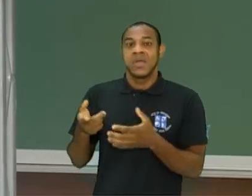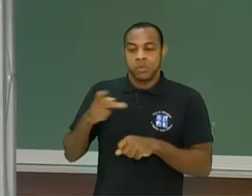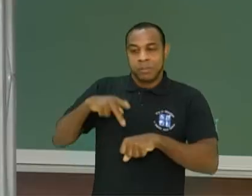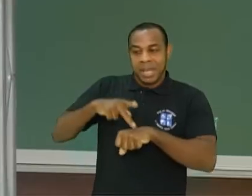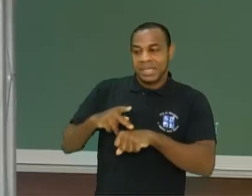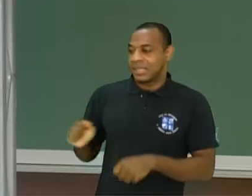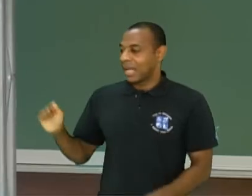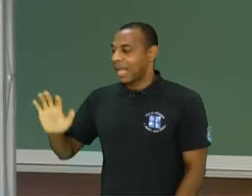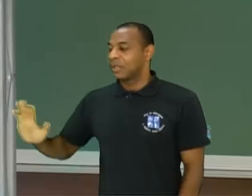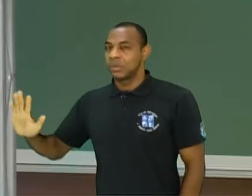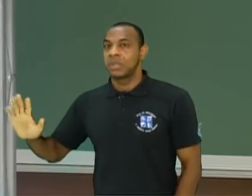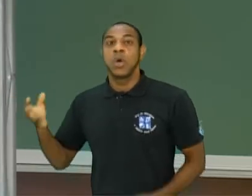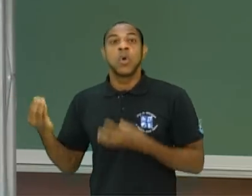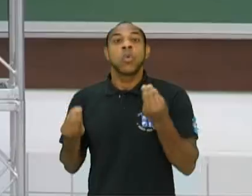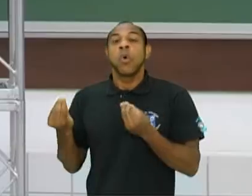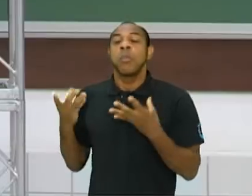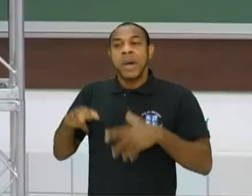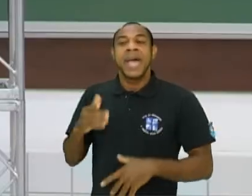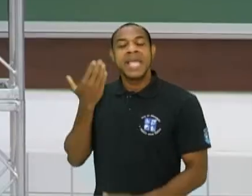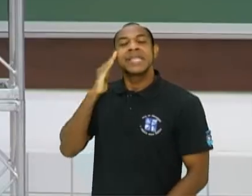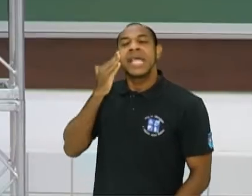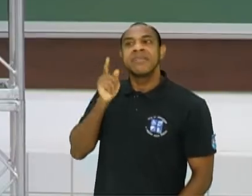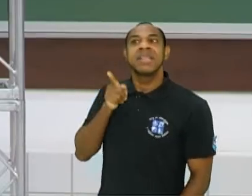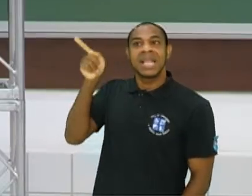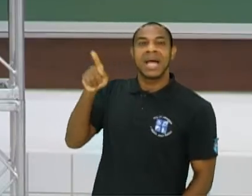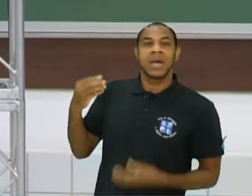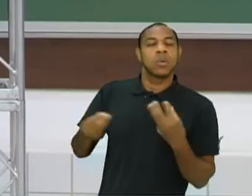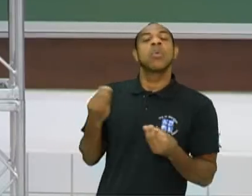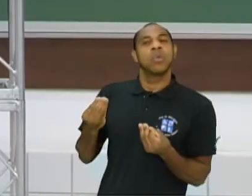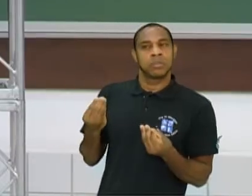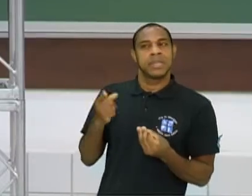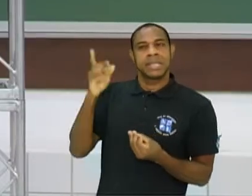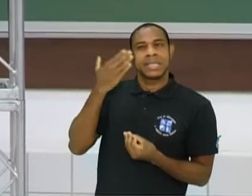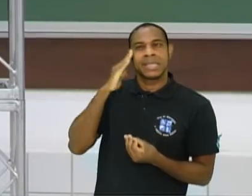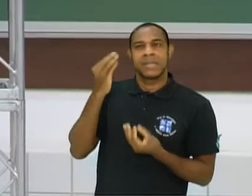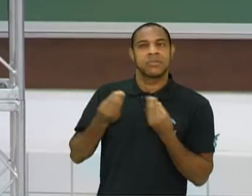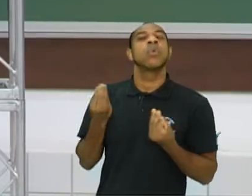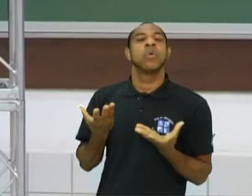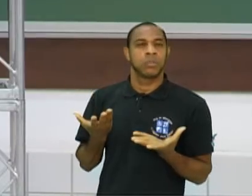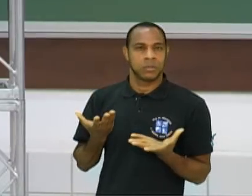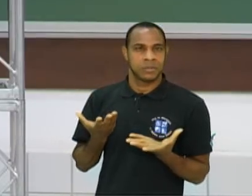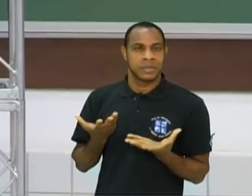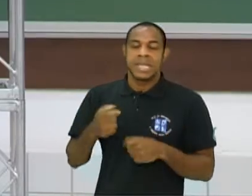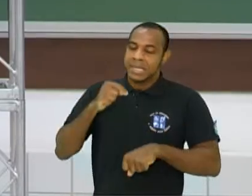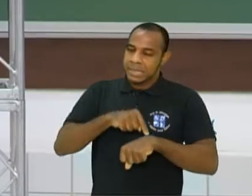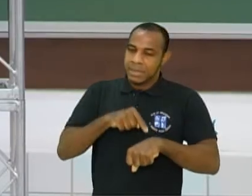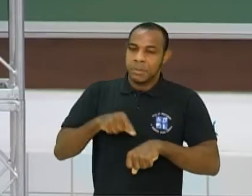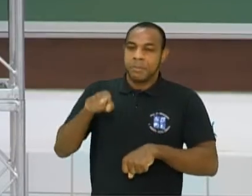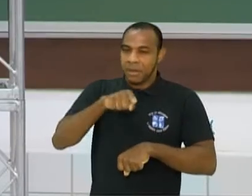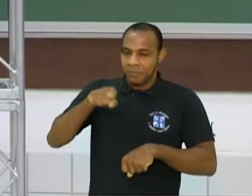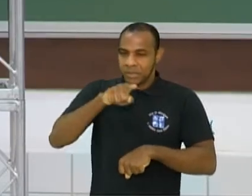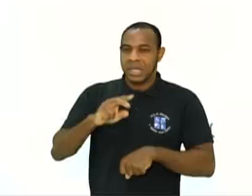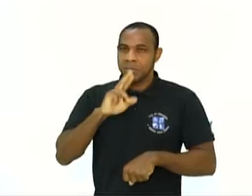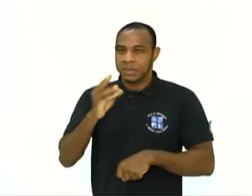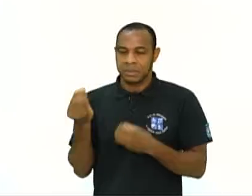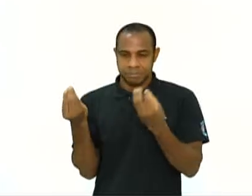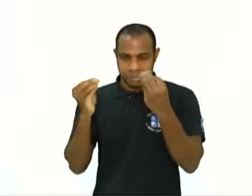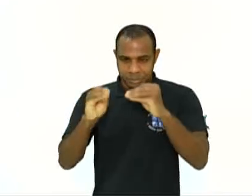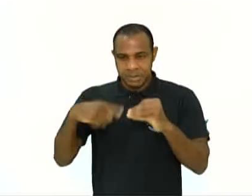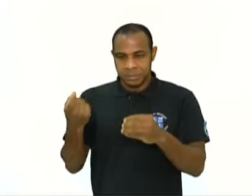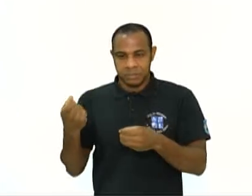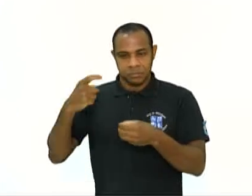pode ser interpretado? Vou dar um tempinho aí, se vocês precisarem consultar o texto, está logo ali para que vocês possam responder, ok?